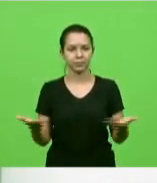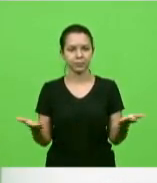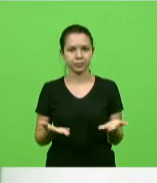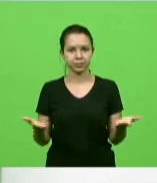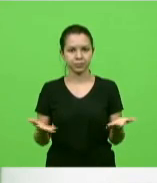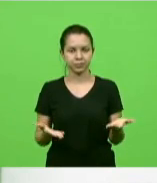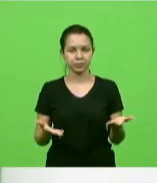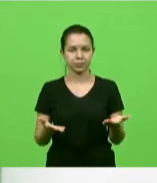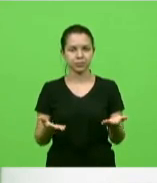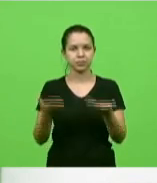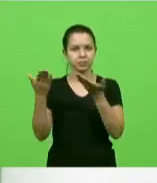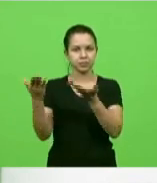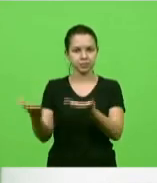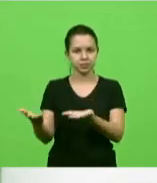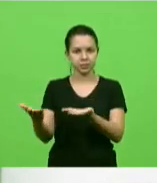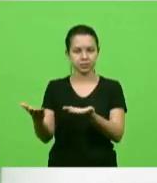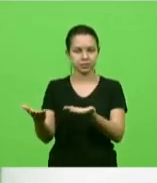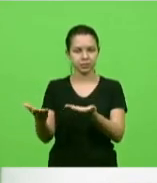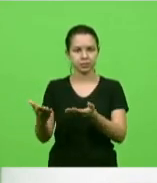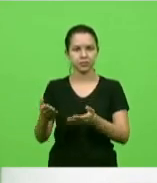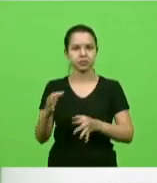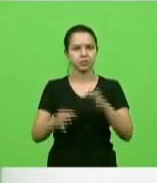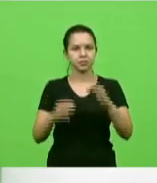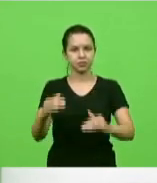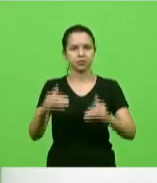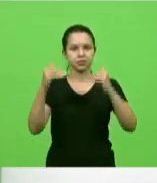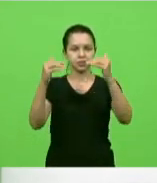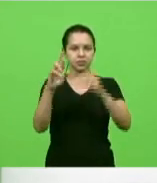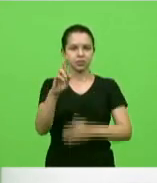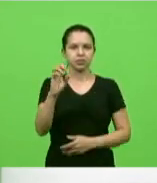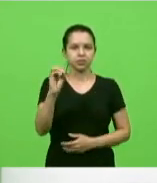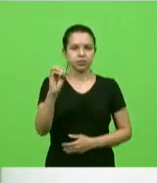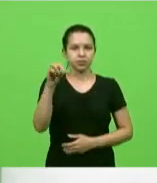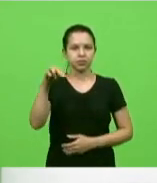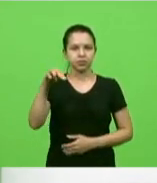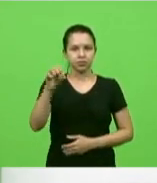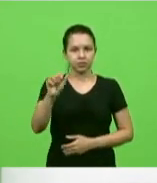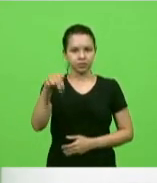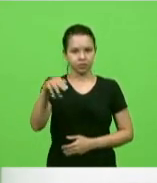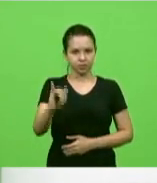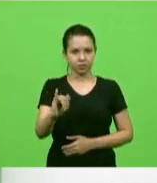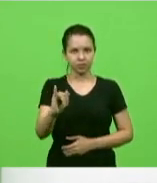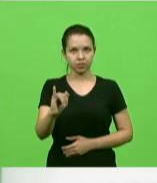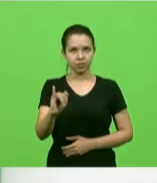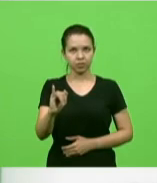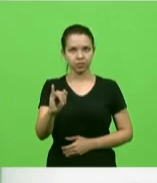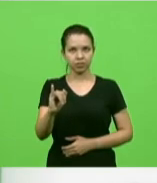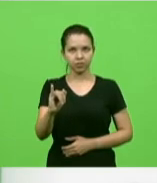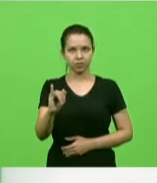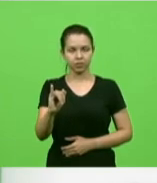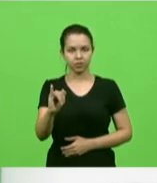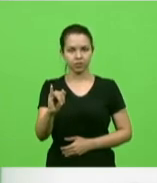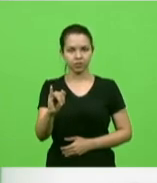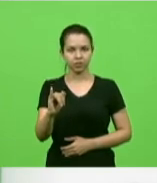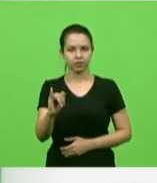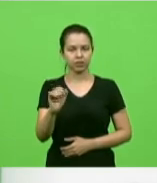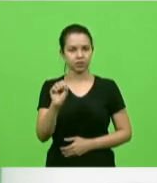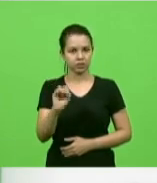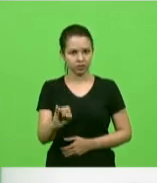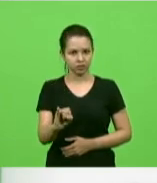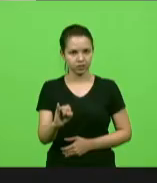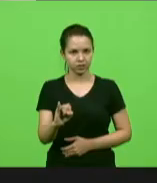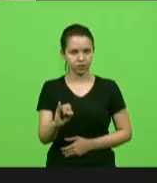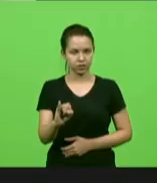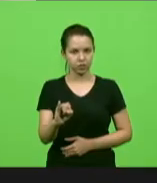vamos ouvir a desembargadora Rosane. Eu questiono, Sua Excelência, a desembargadora Rosane Otella Wolff, se Vossa